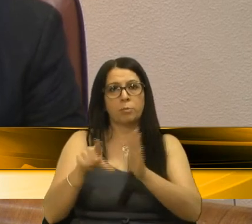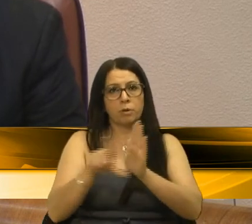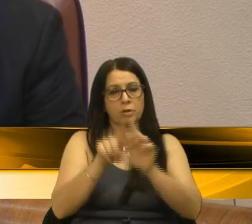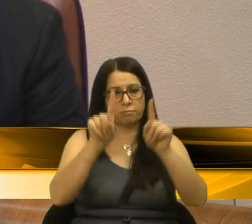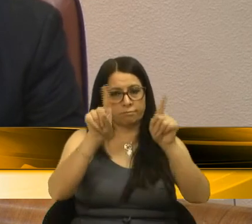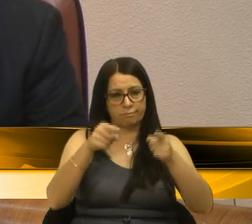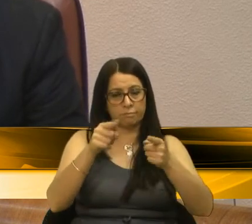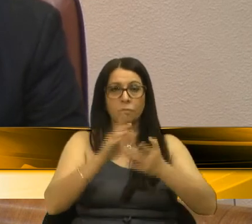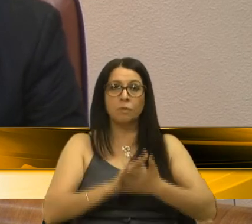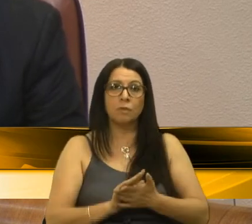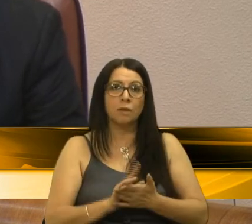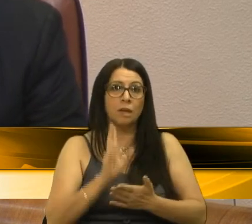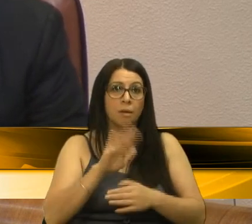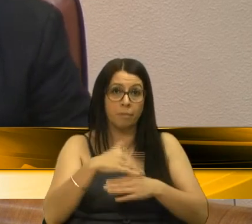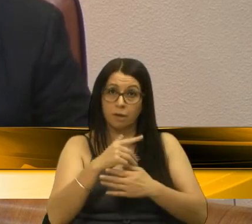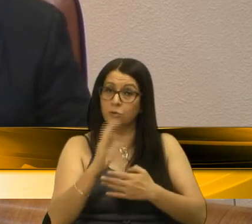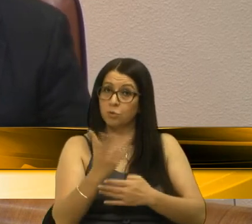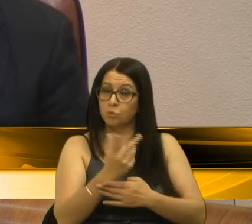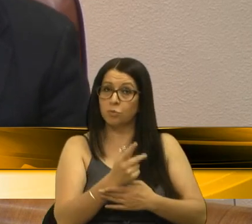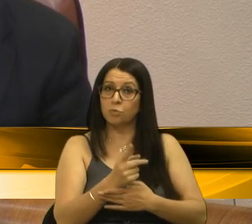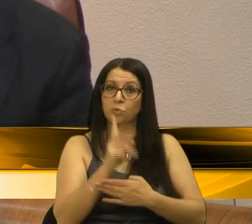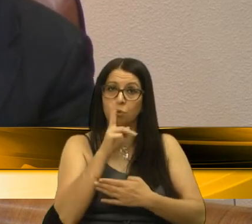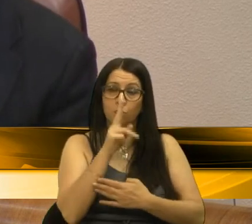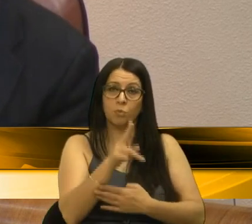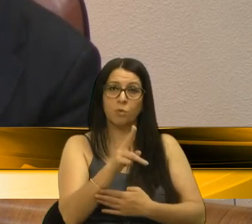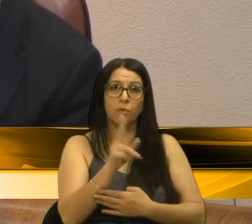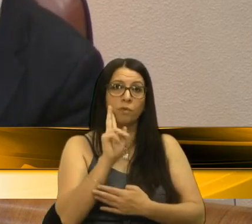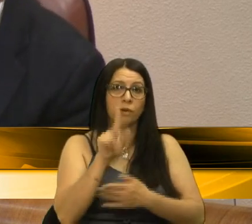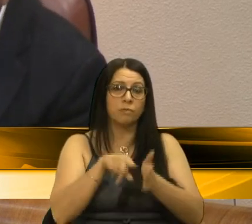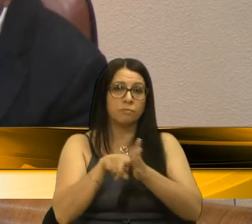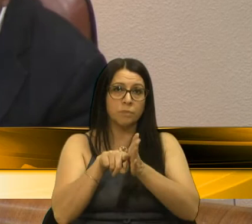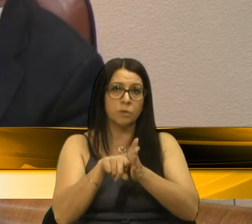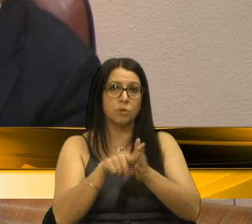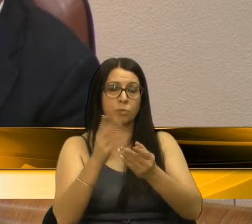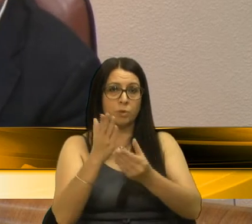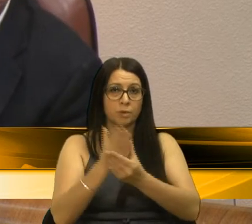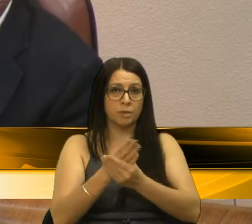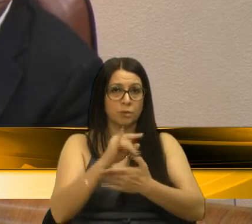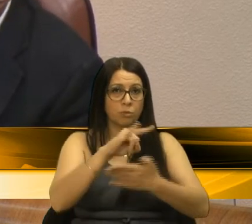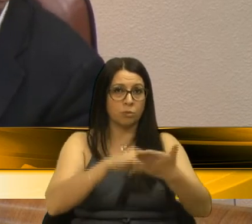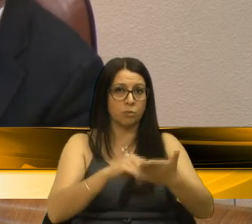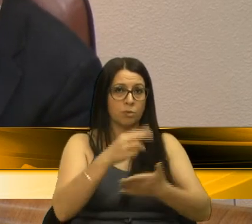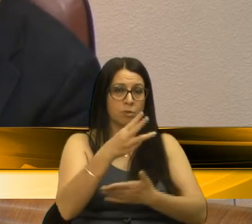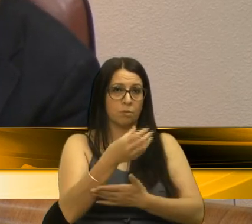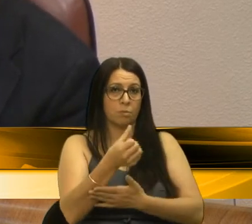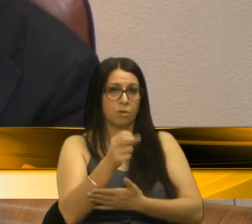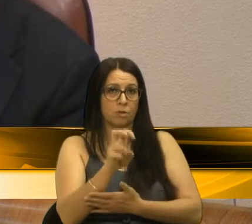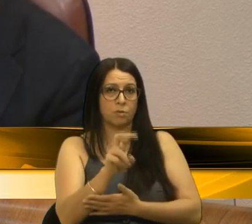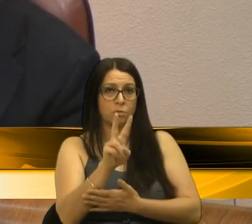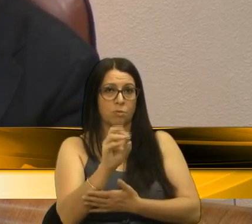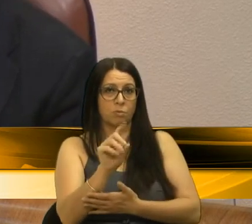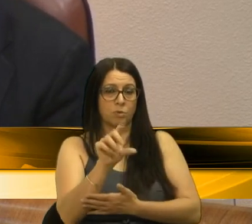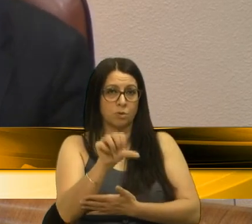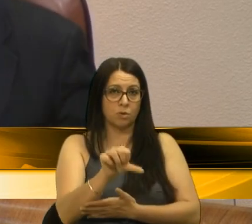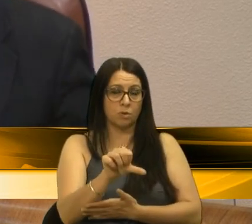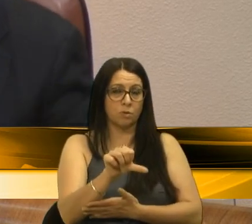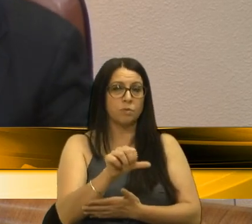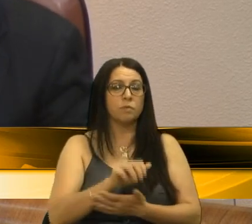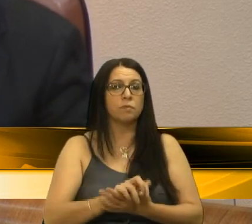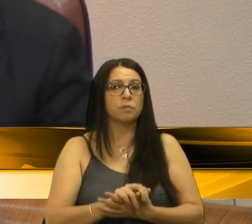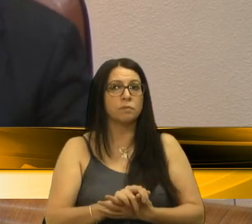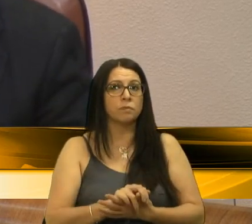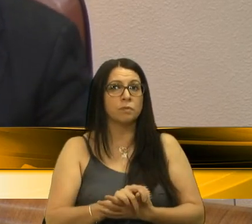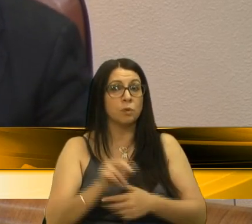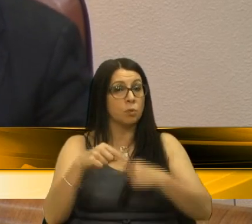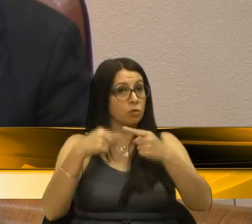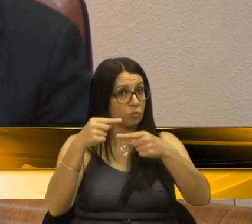parênteses. Além do mais, conforme se verifica no processo contido, documento externo número 365/2019, o